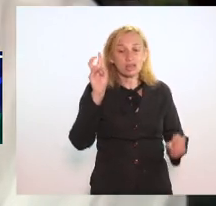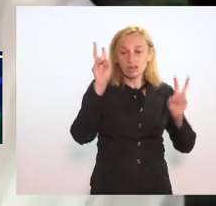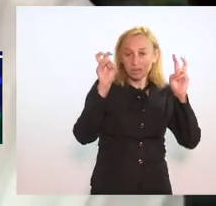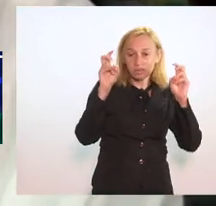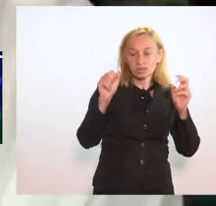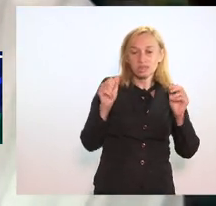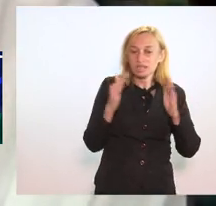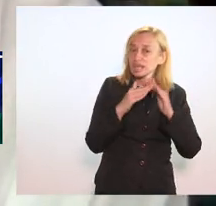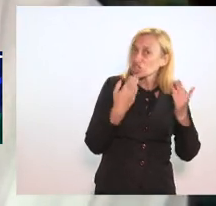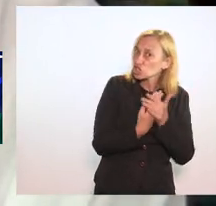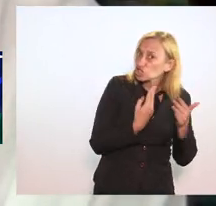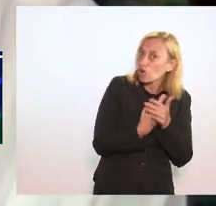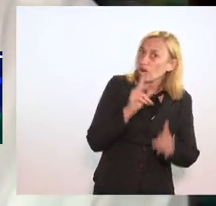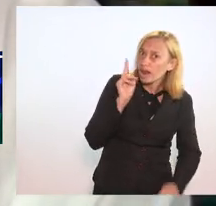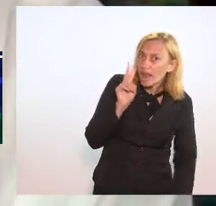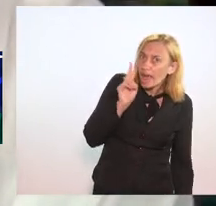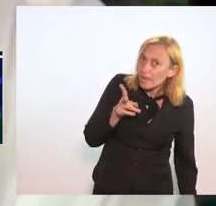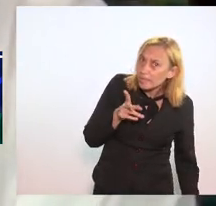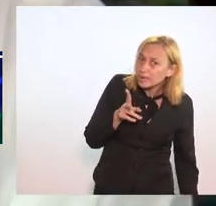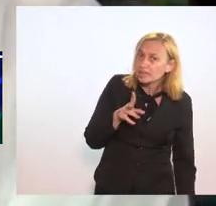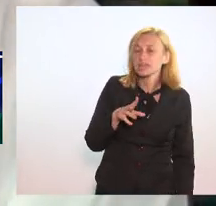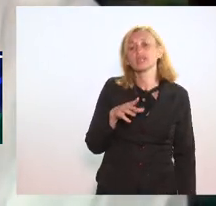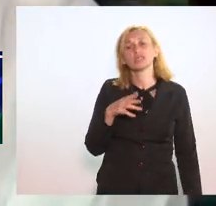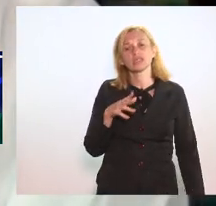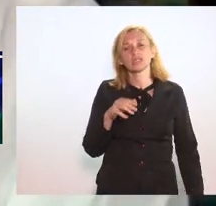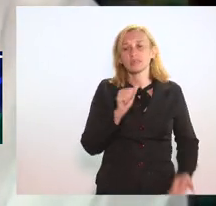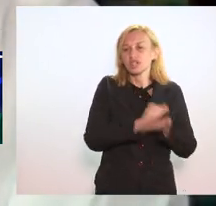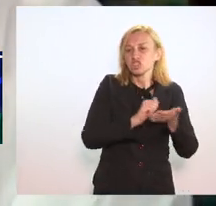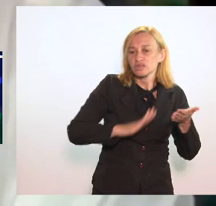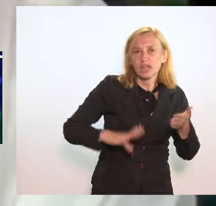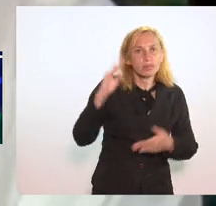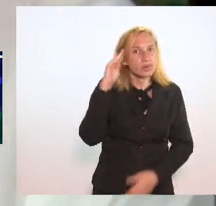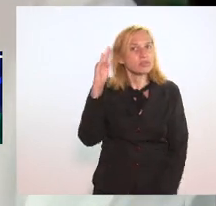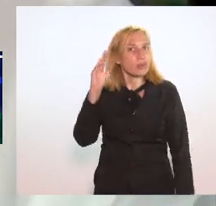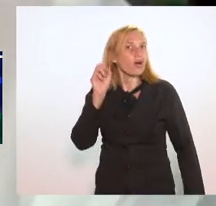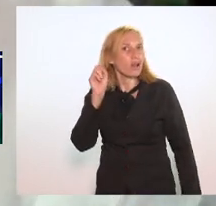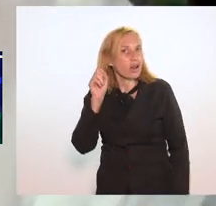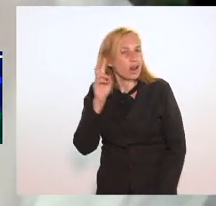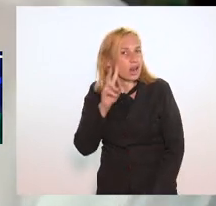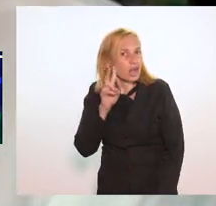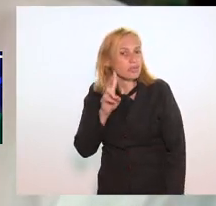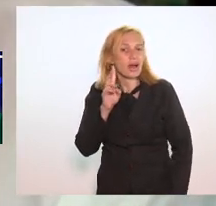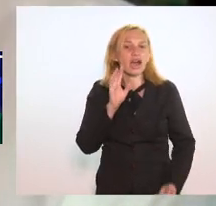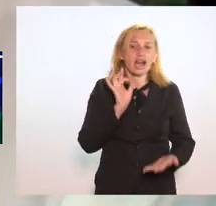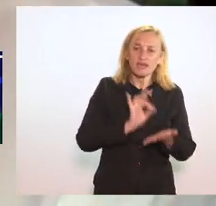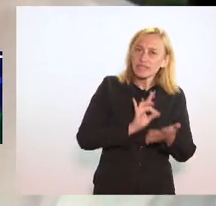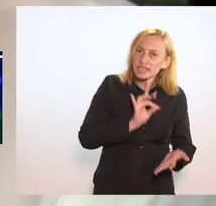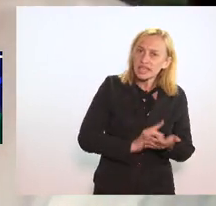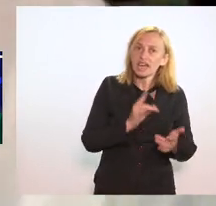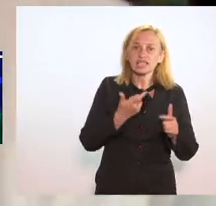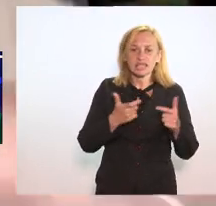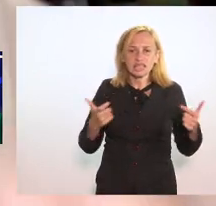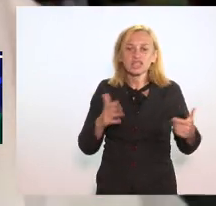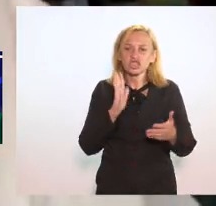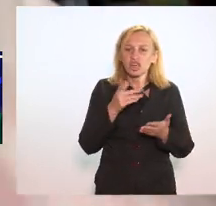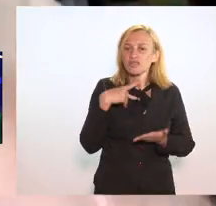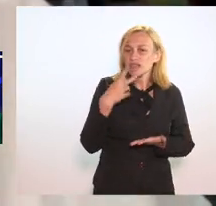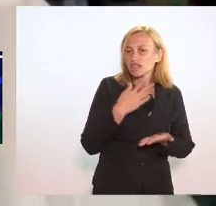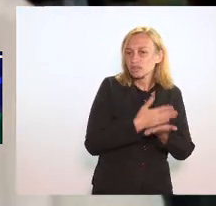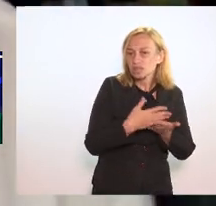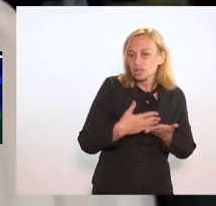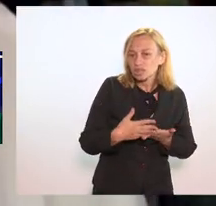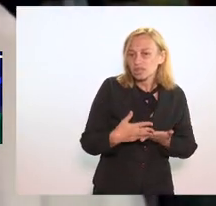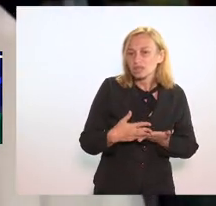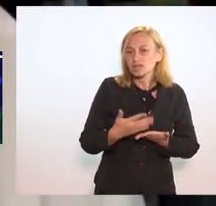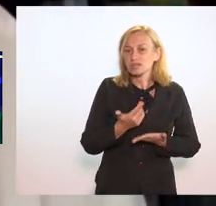da escola mesmo e colocar como atividade essencial a credibilidade Eu já falei logo no início e na minha